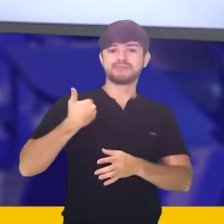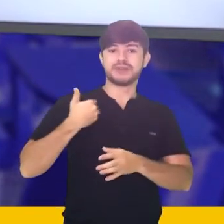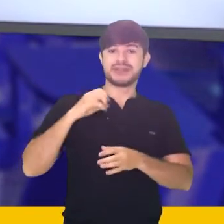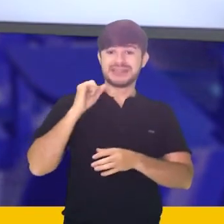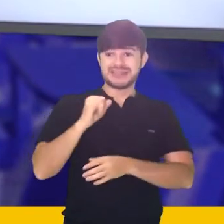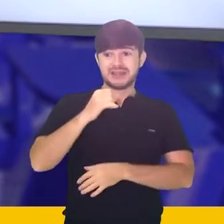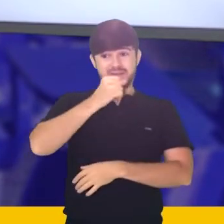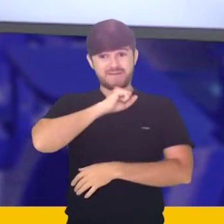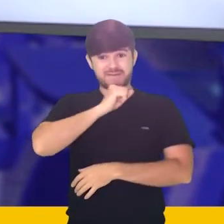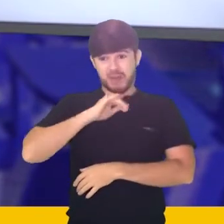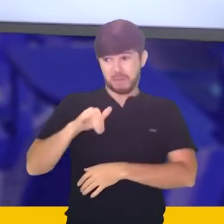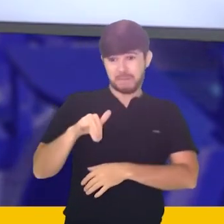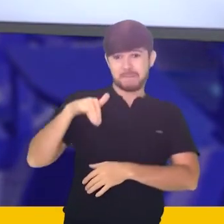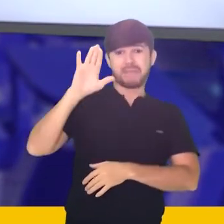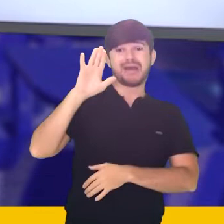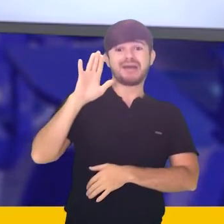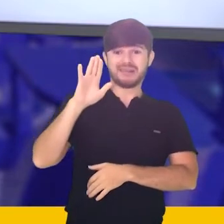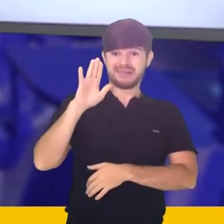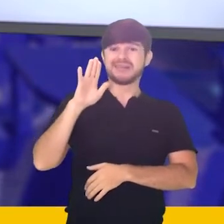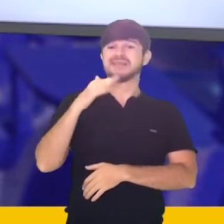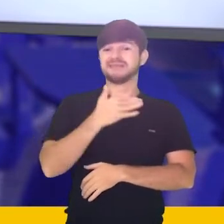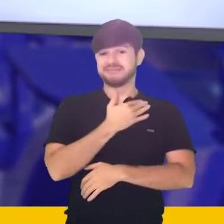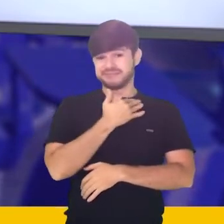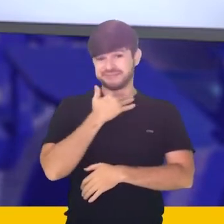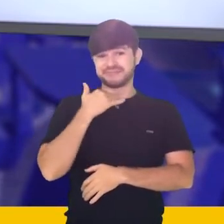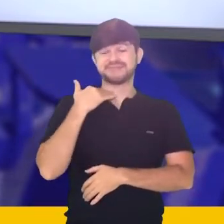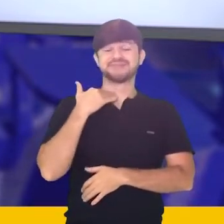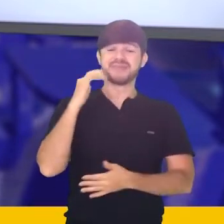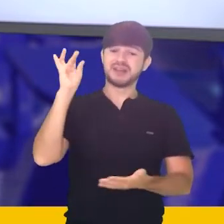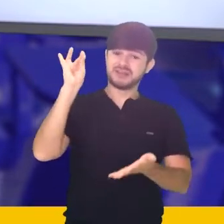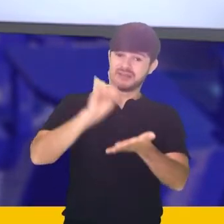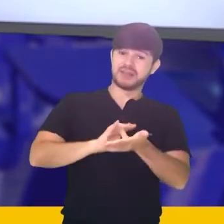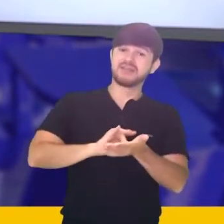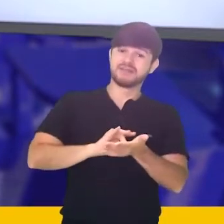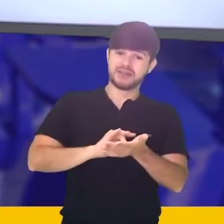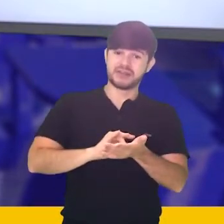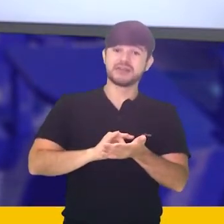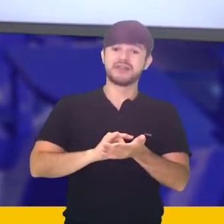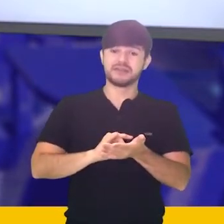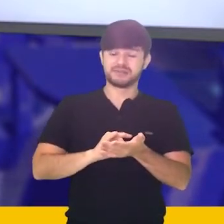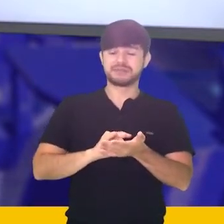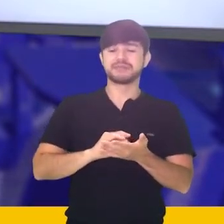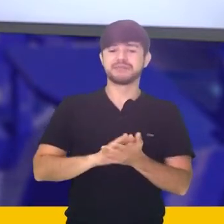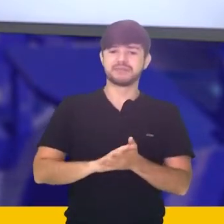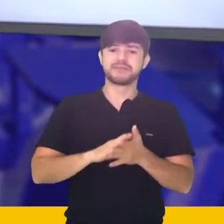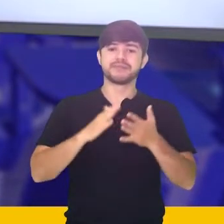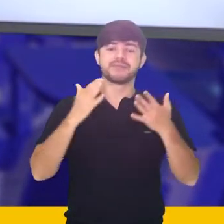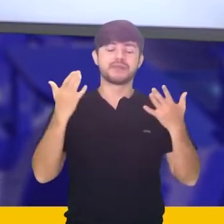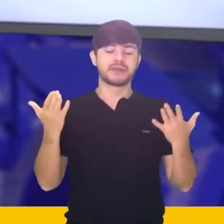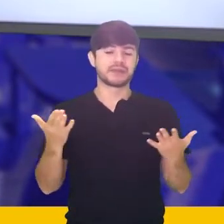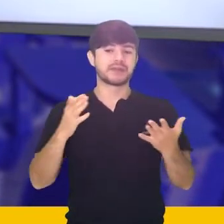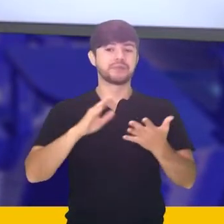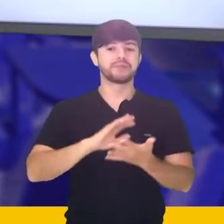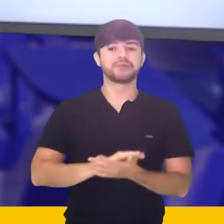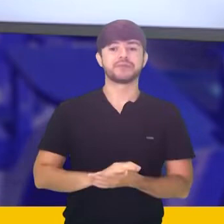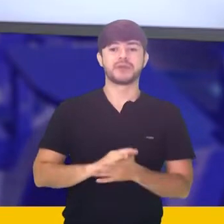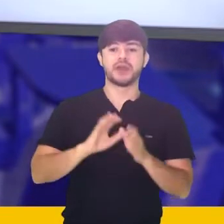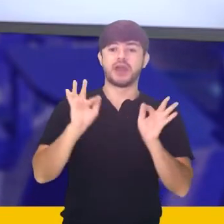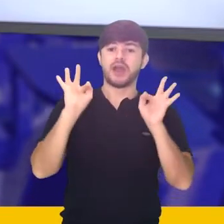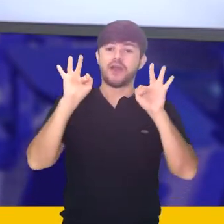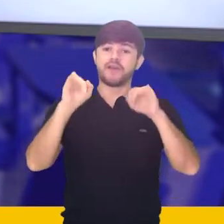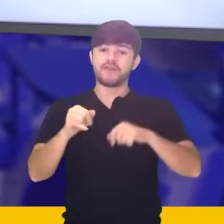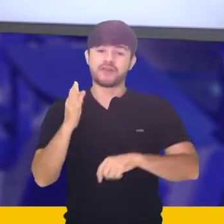a chance de falecimento e de óbito, tá bom? Então, a conclusão central desse